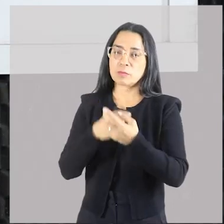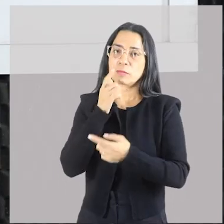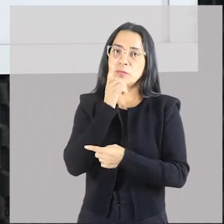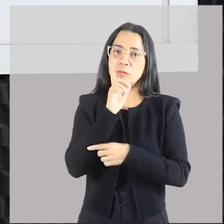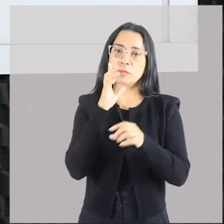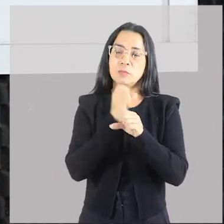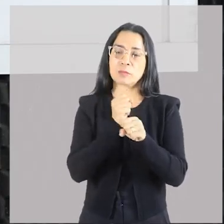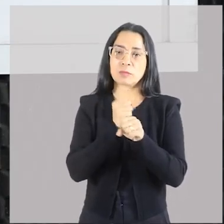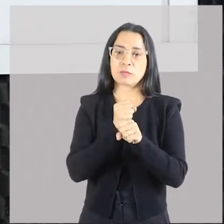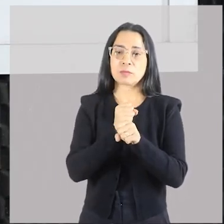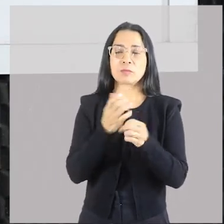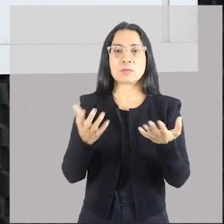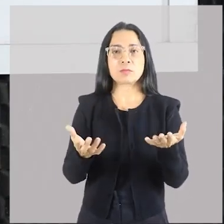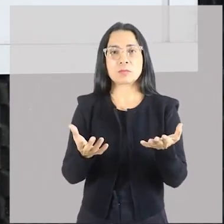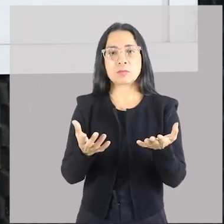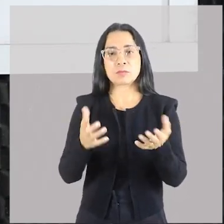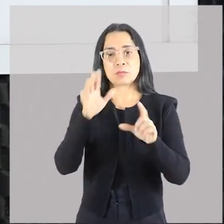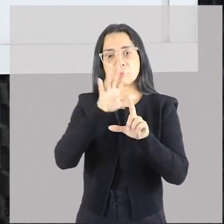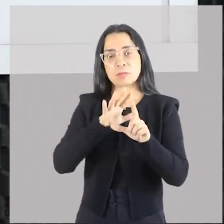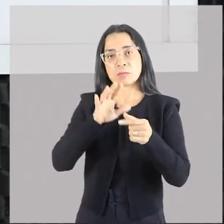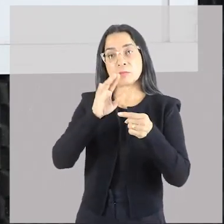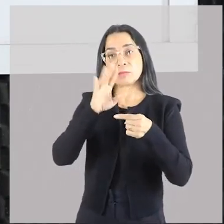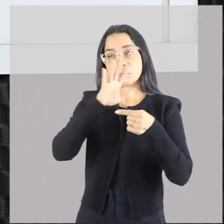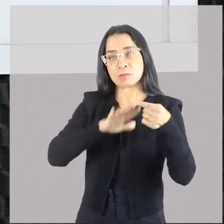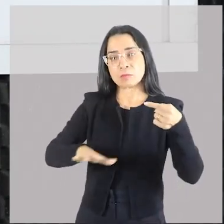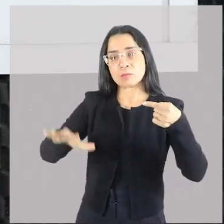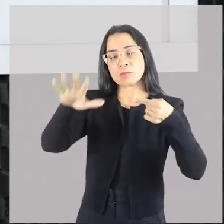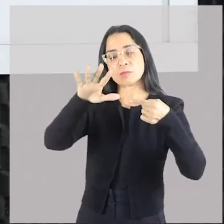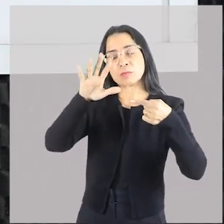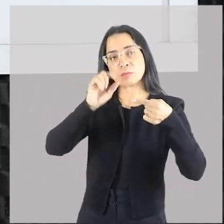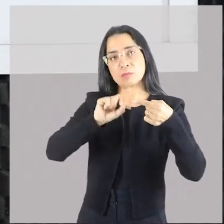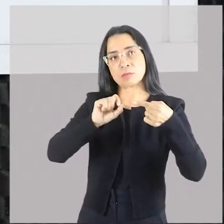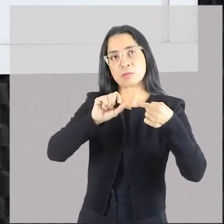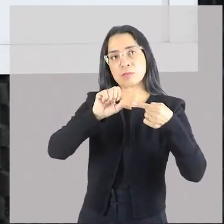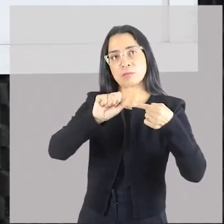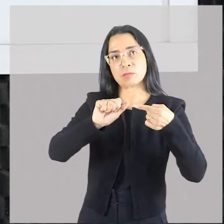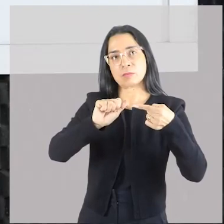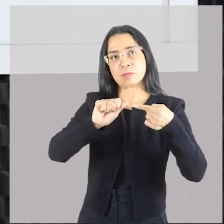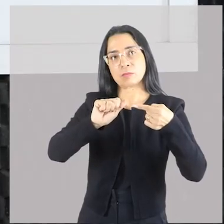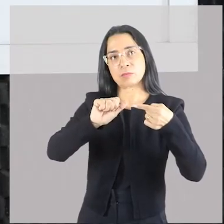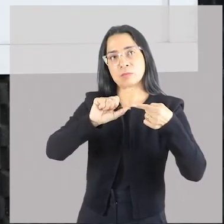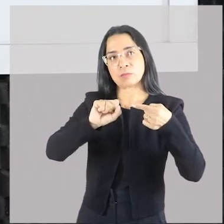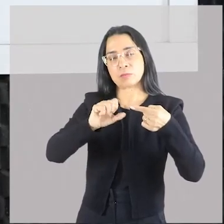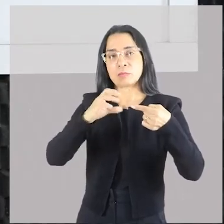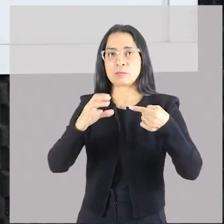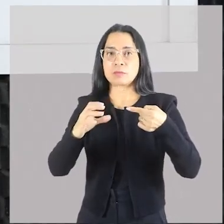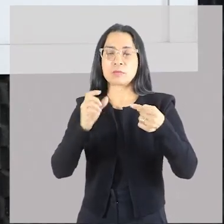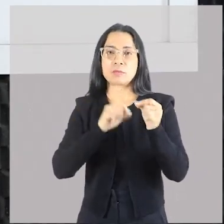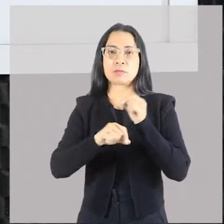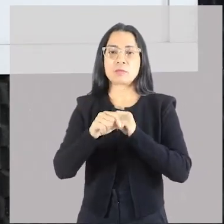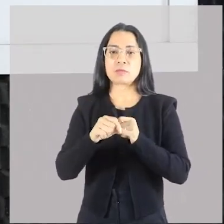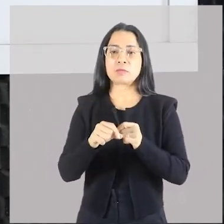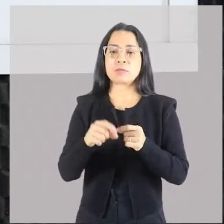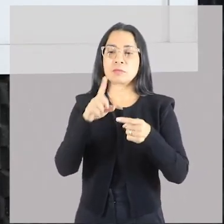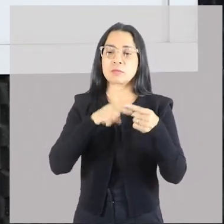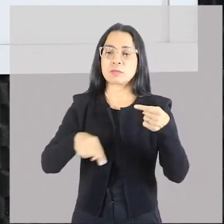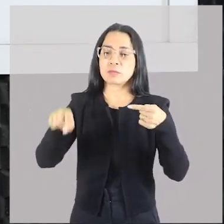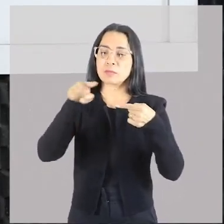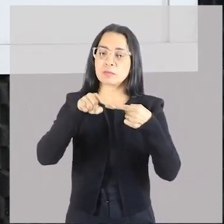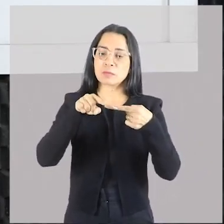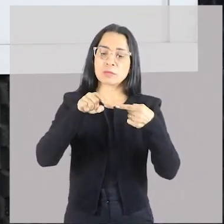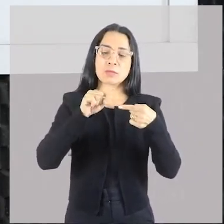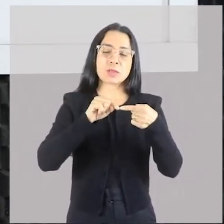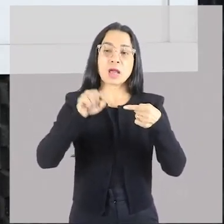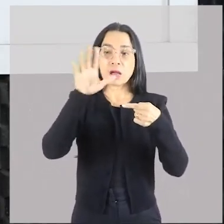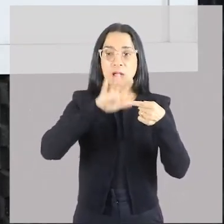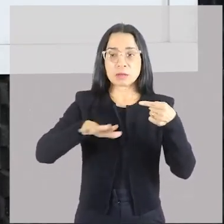consegue calcular a área de um setor circular. Beleza? Então, nós temos a área do círculo inteiro,